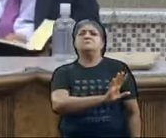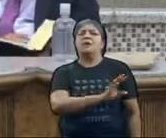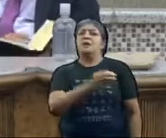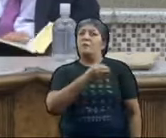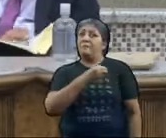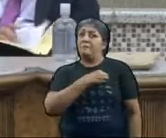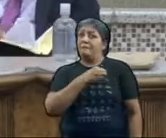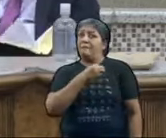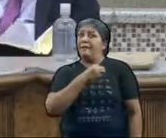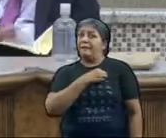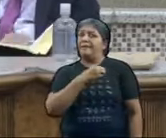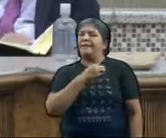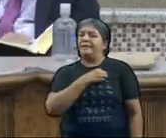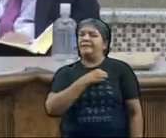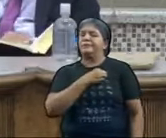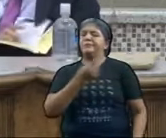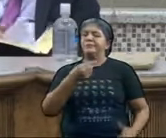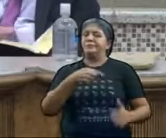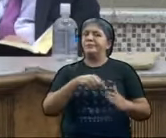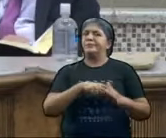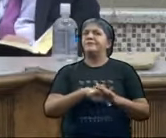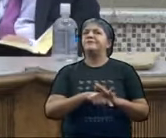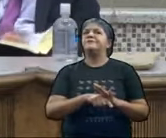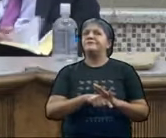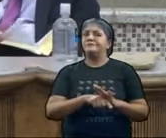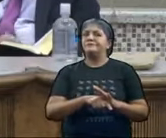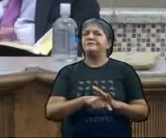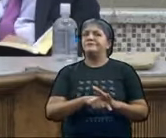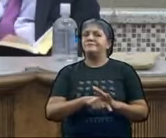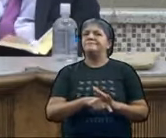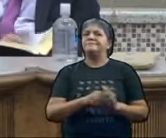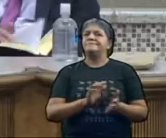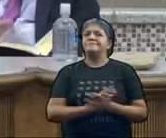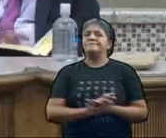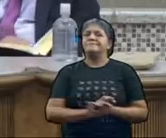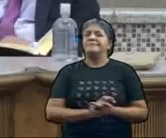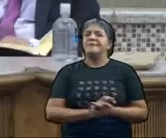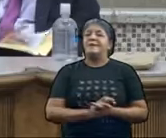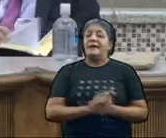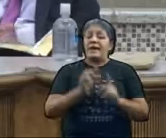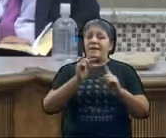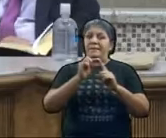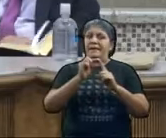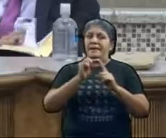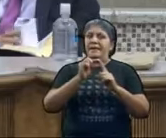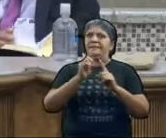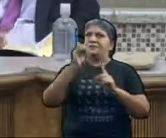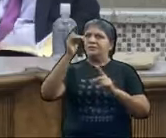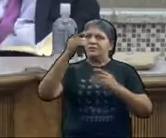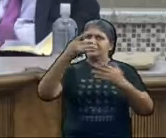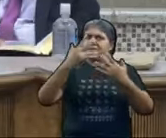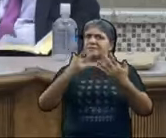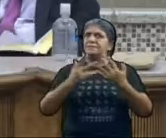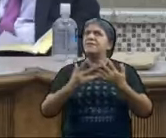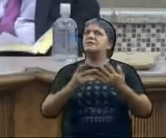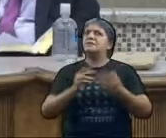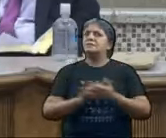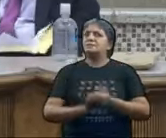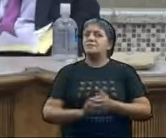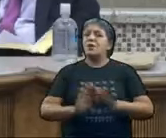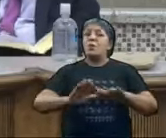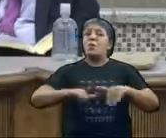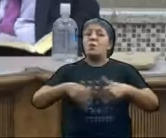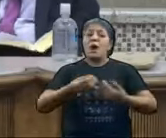pecado, sempre a palavra de Deus condena. A imoralidade,